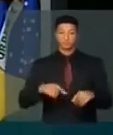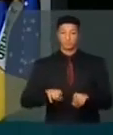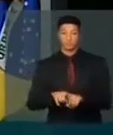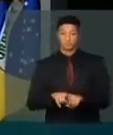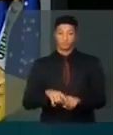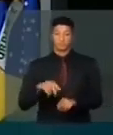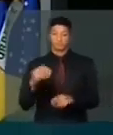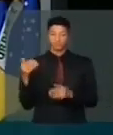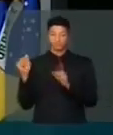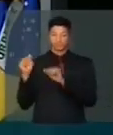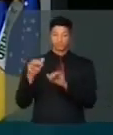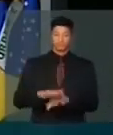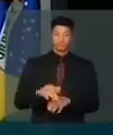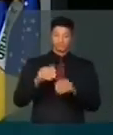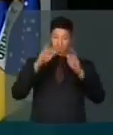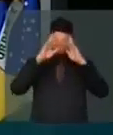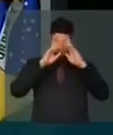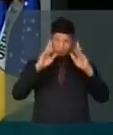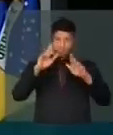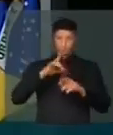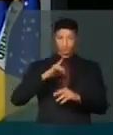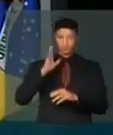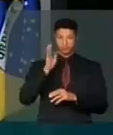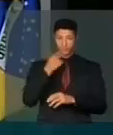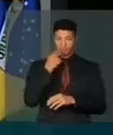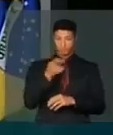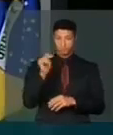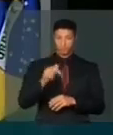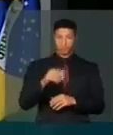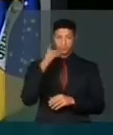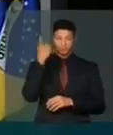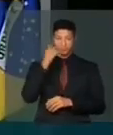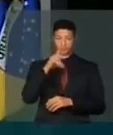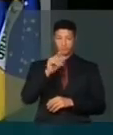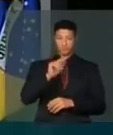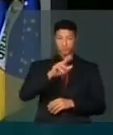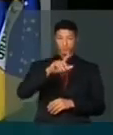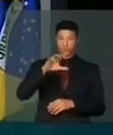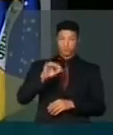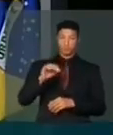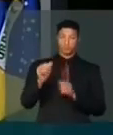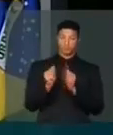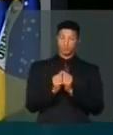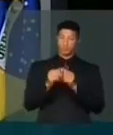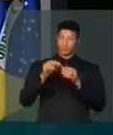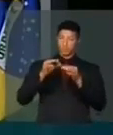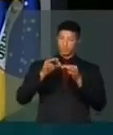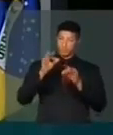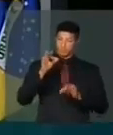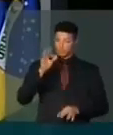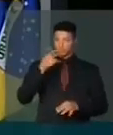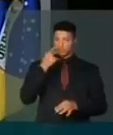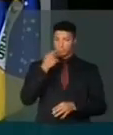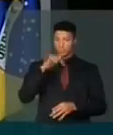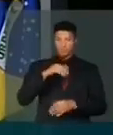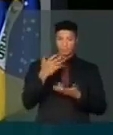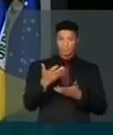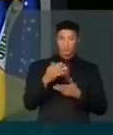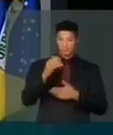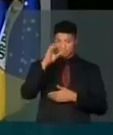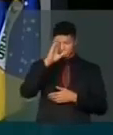Então, não vem aqui, com todo o respeito que eu tenho, já disse aqui, o deputado Paulo Teixeira, com esse discurso aqui,